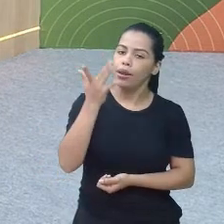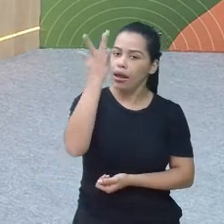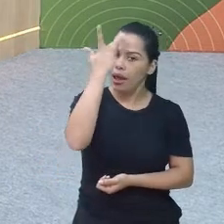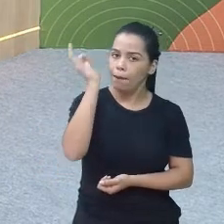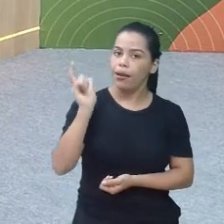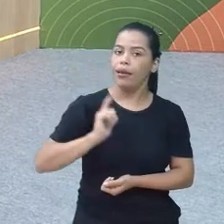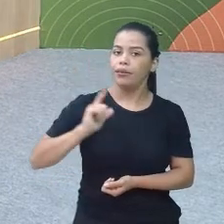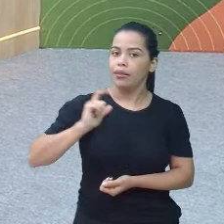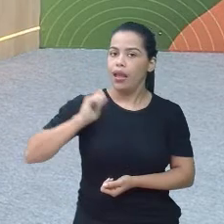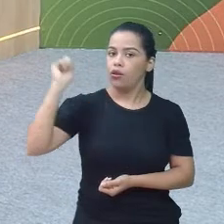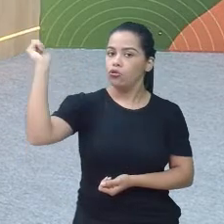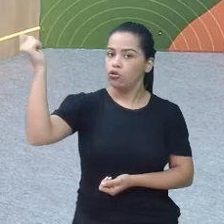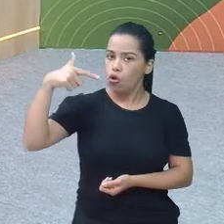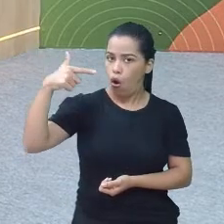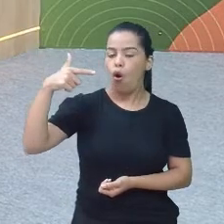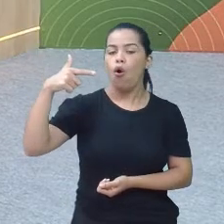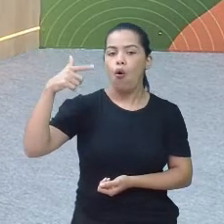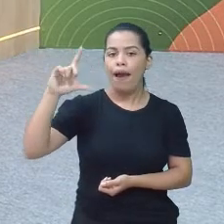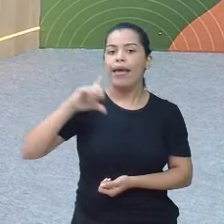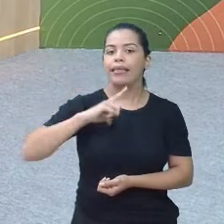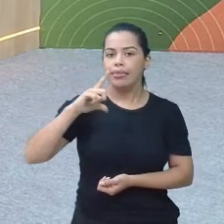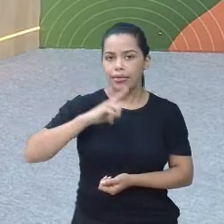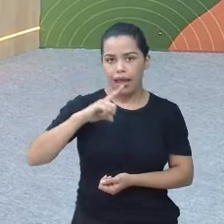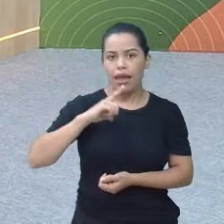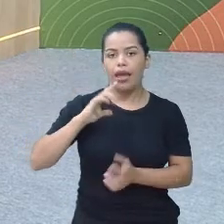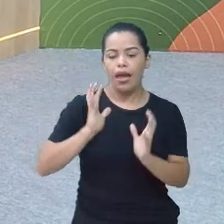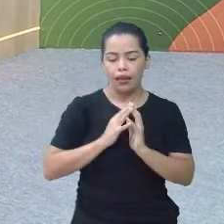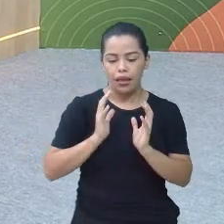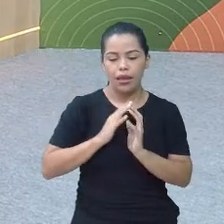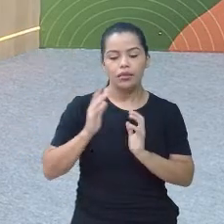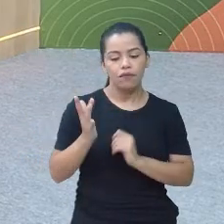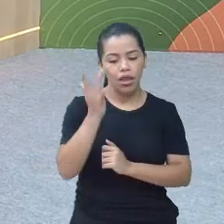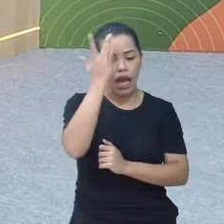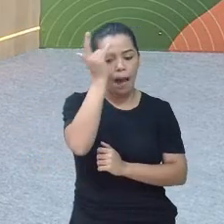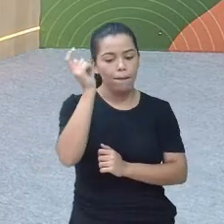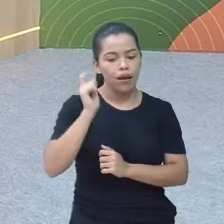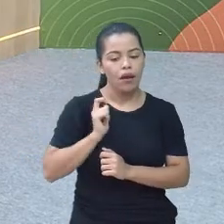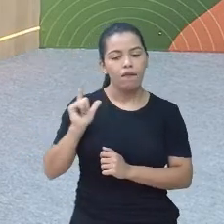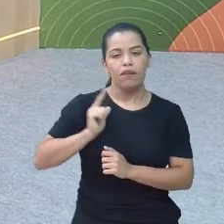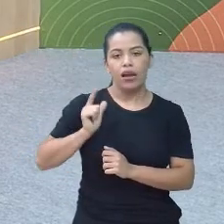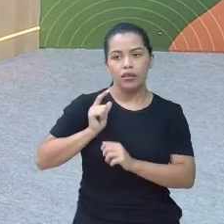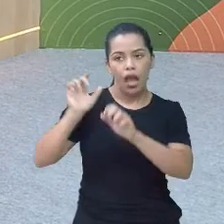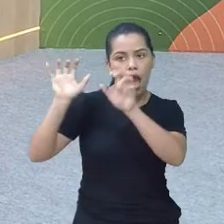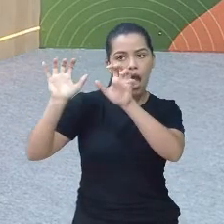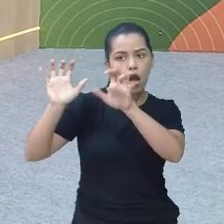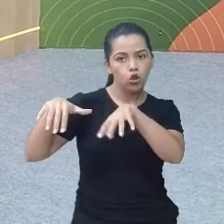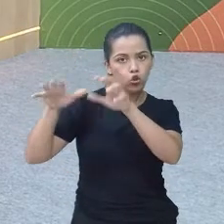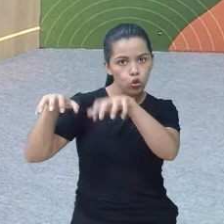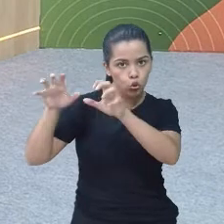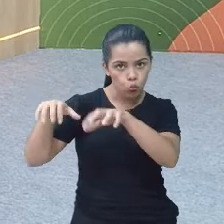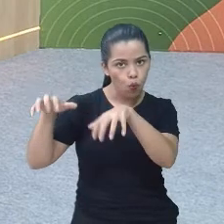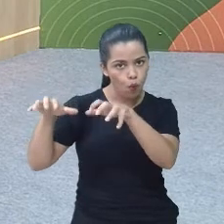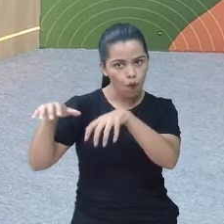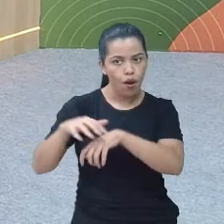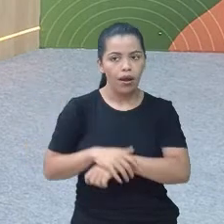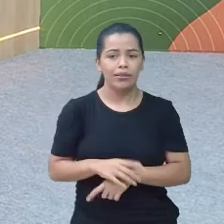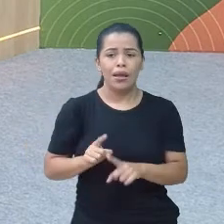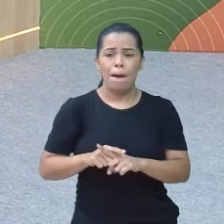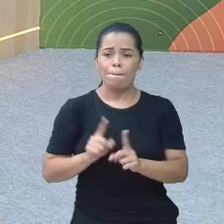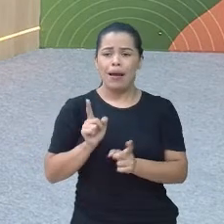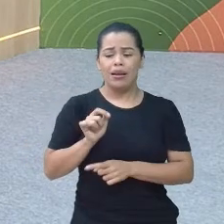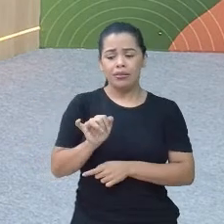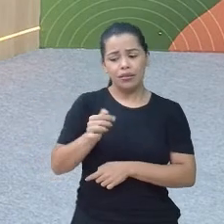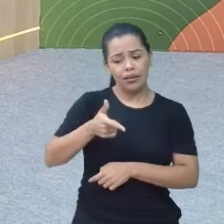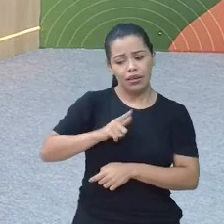ensolarado, existe a probabilidade, existe a chance de que amanhã seja um dia chuvoso, mas se a gente